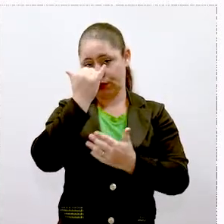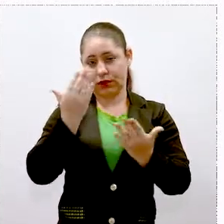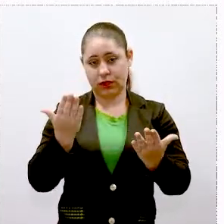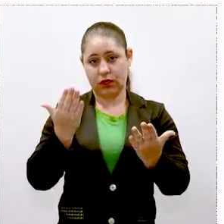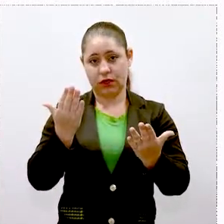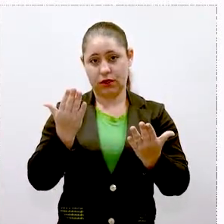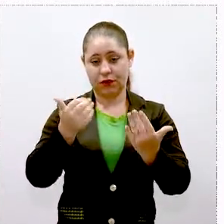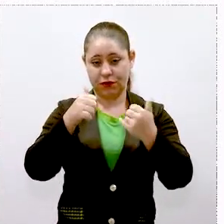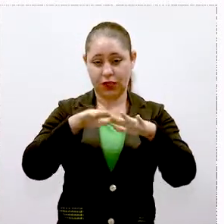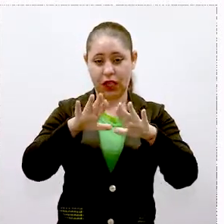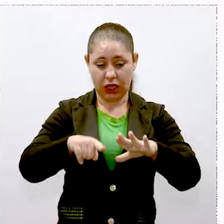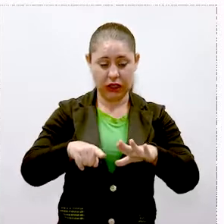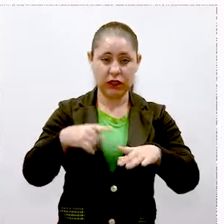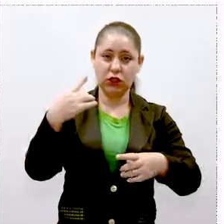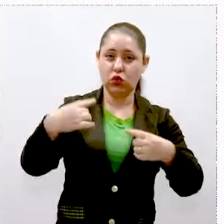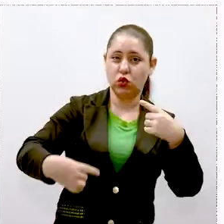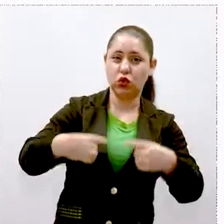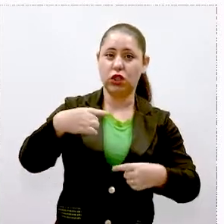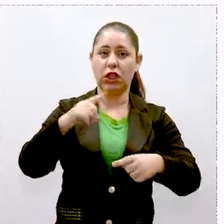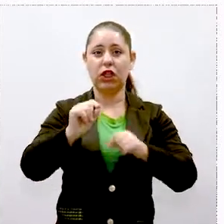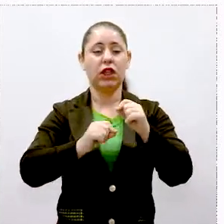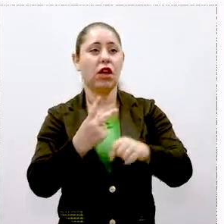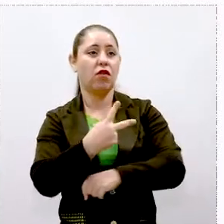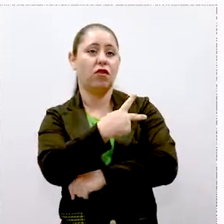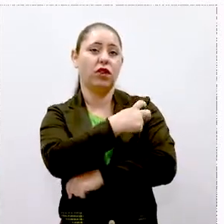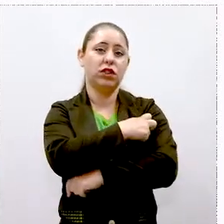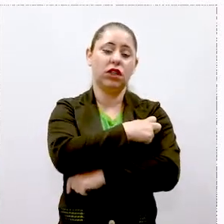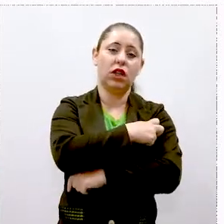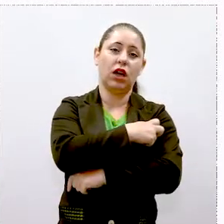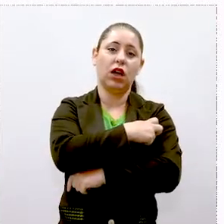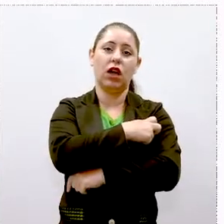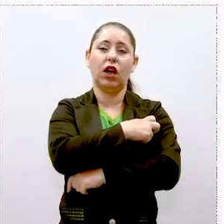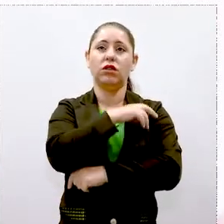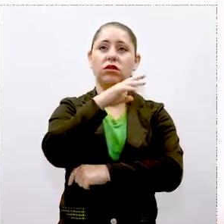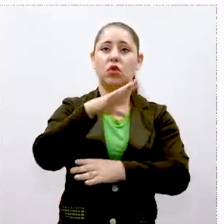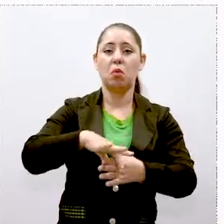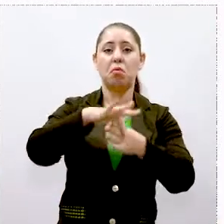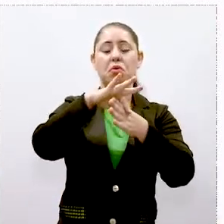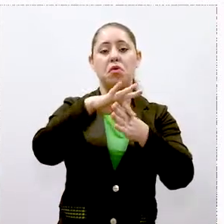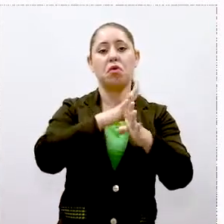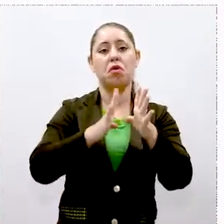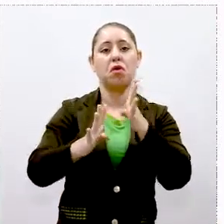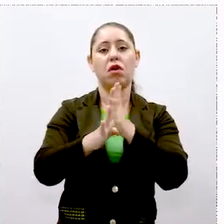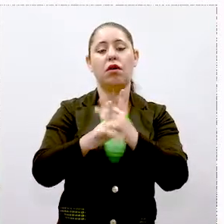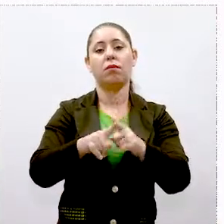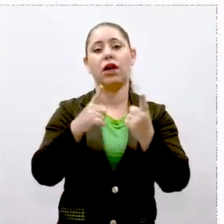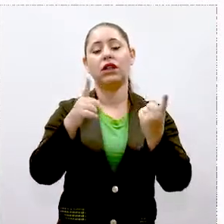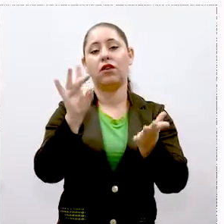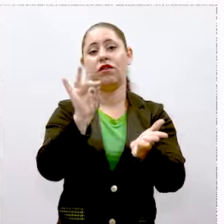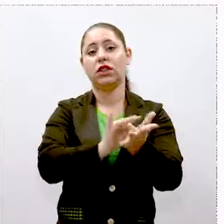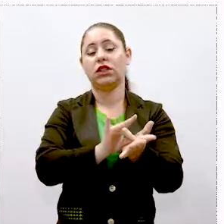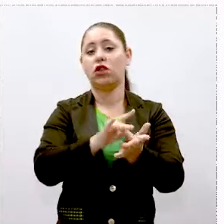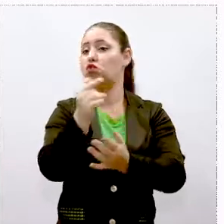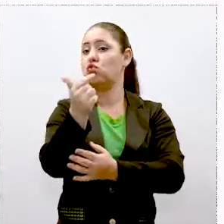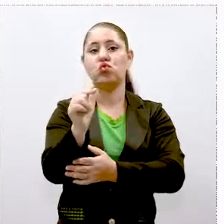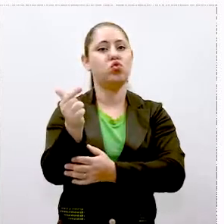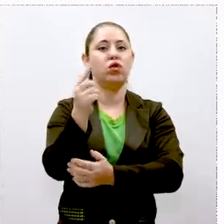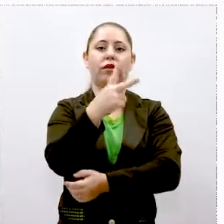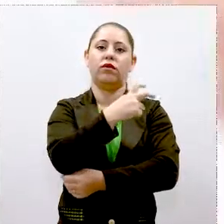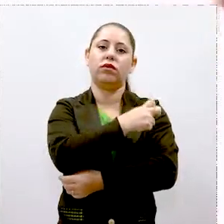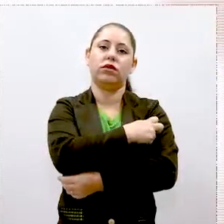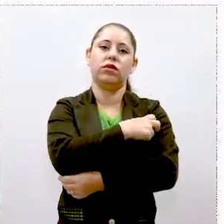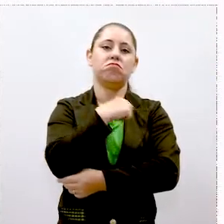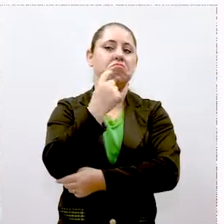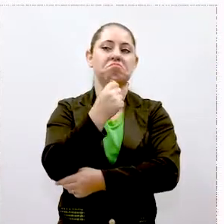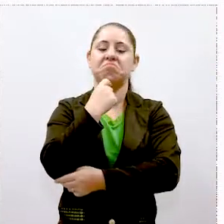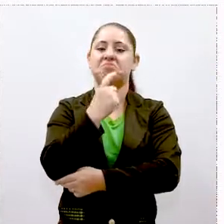faço. Infelizmente a gente fica aqui debatendo quem deve ser vacinado com prioridade ou não, mas a